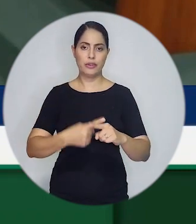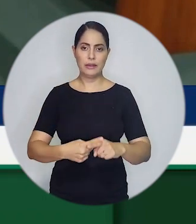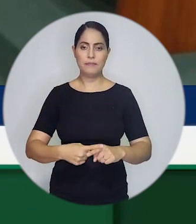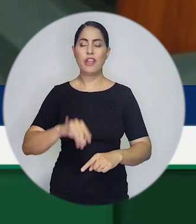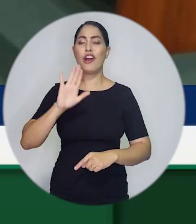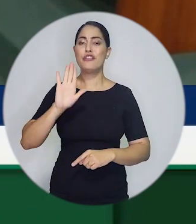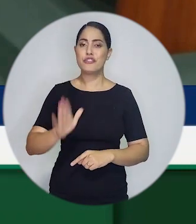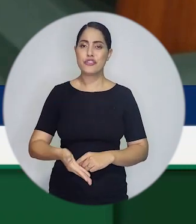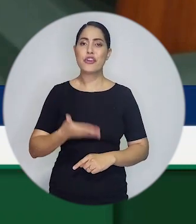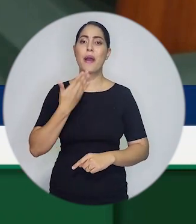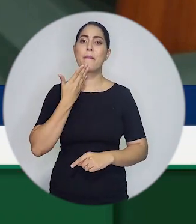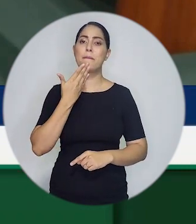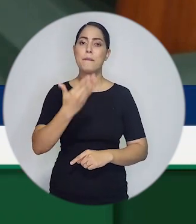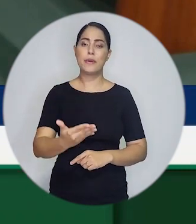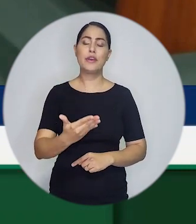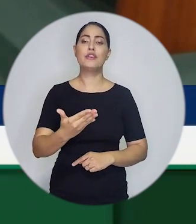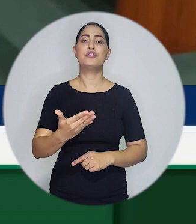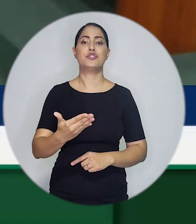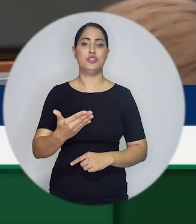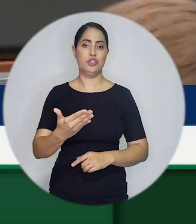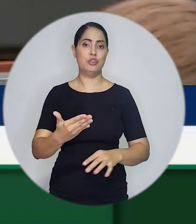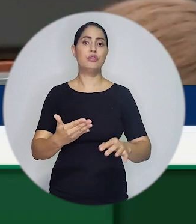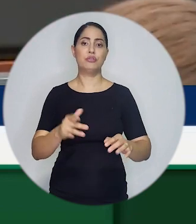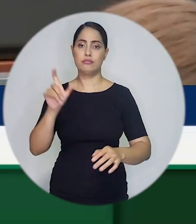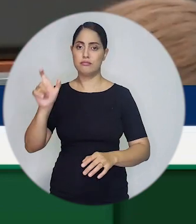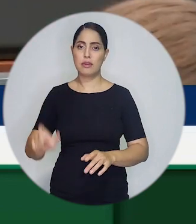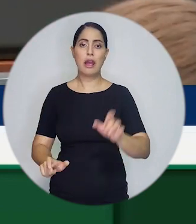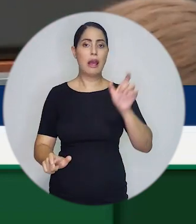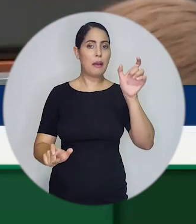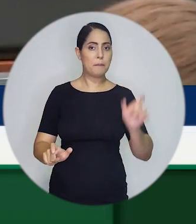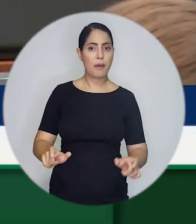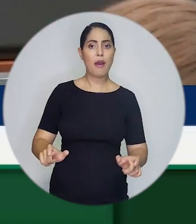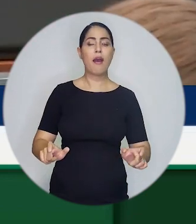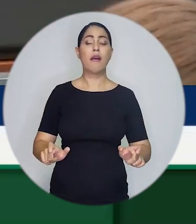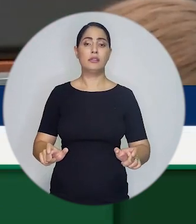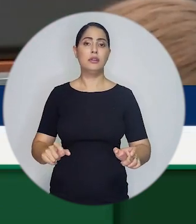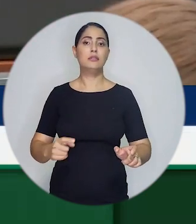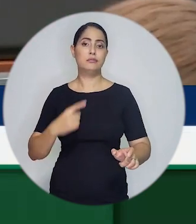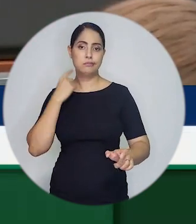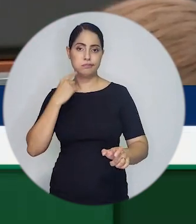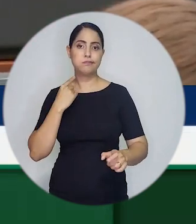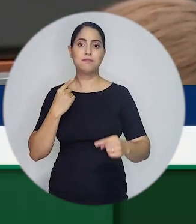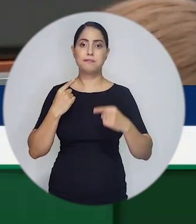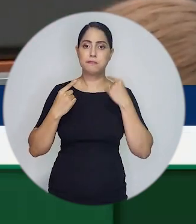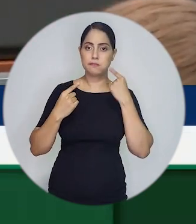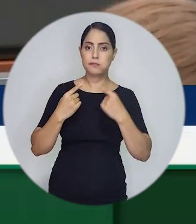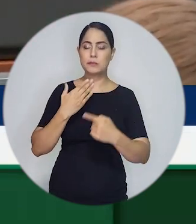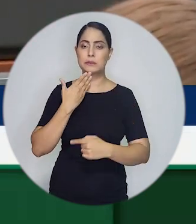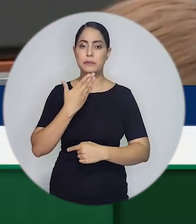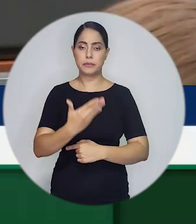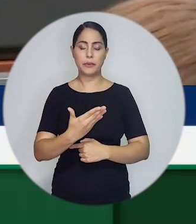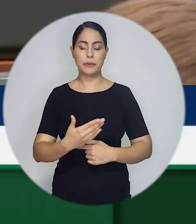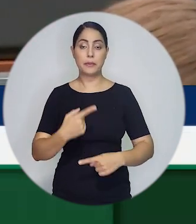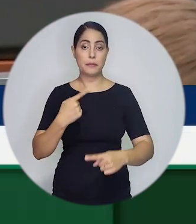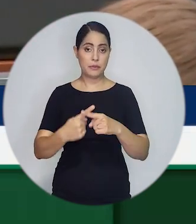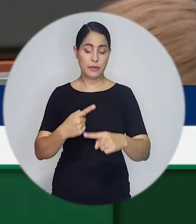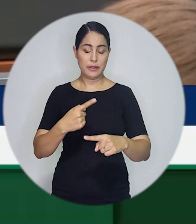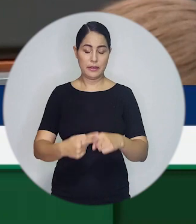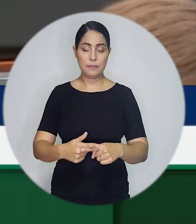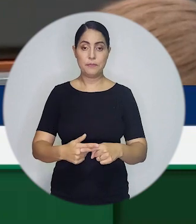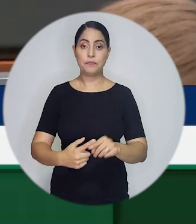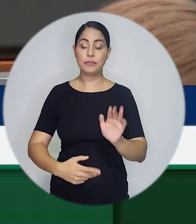uma demanda de todos os jurisdicionados e dos advogados, na medida em